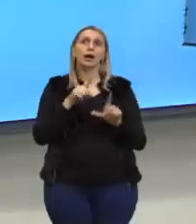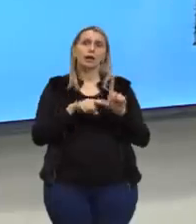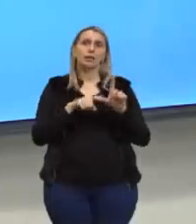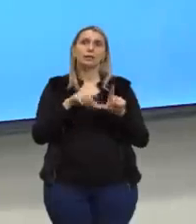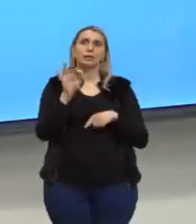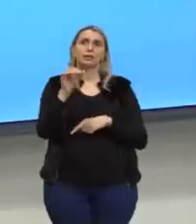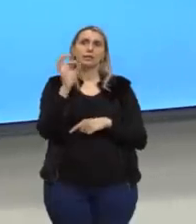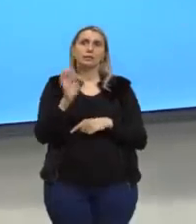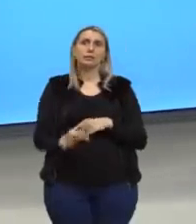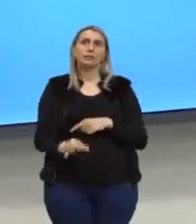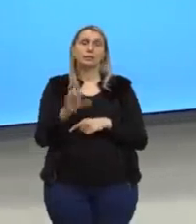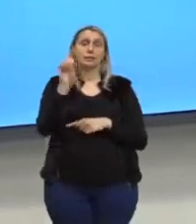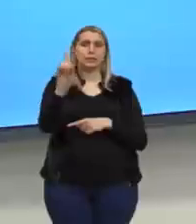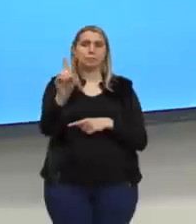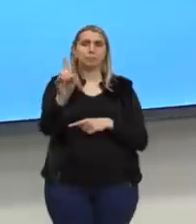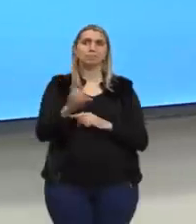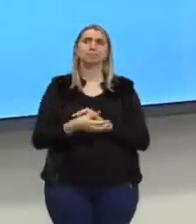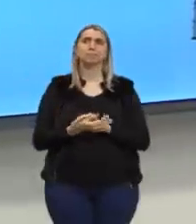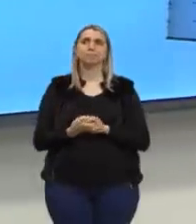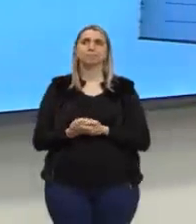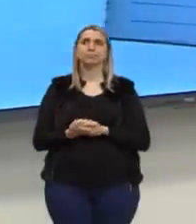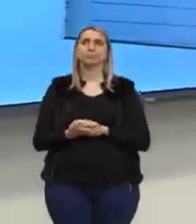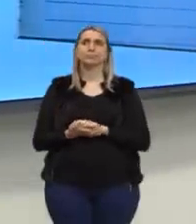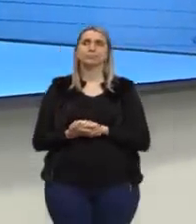letra D, certo?